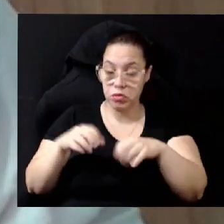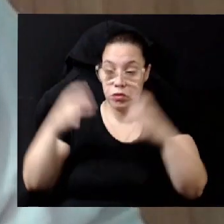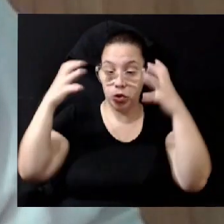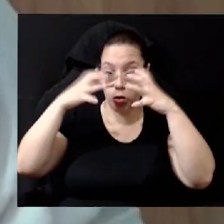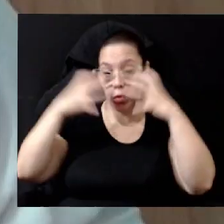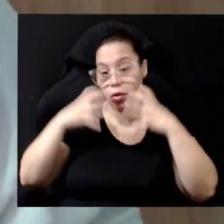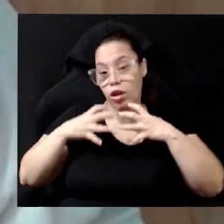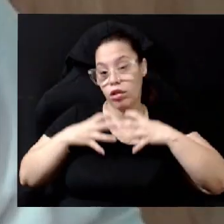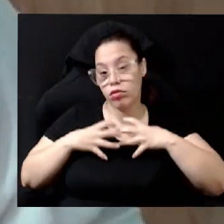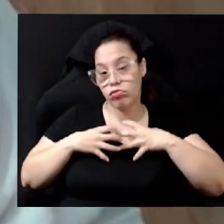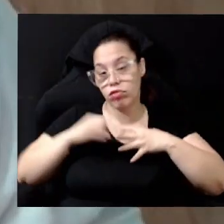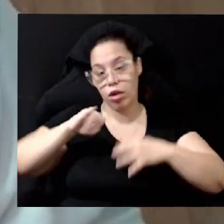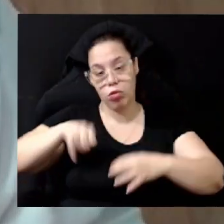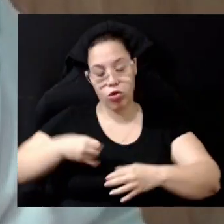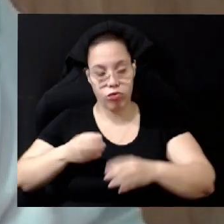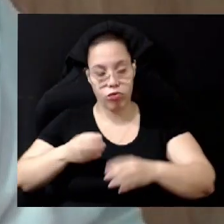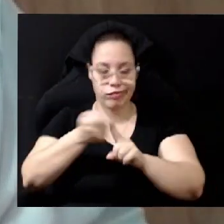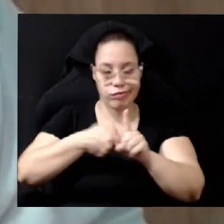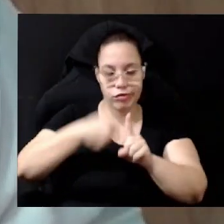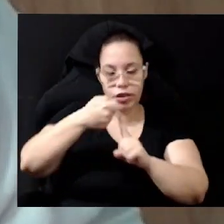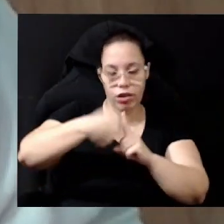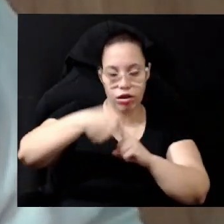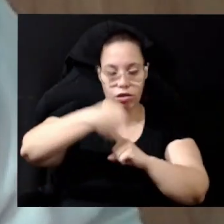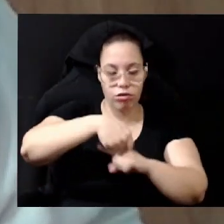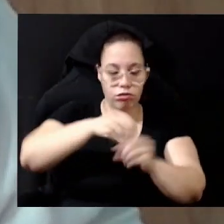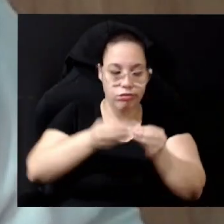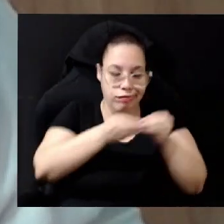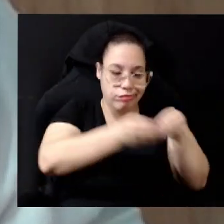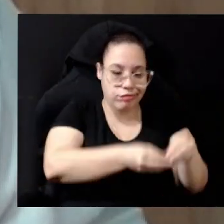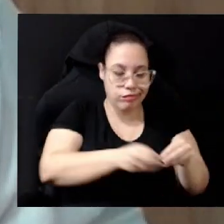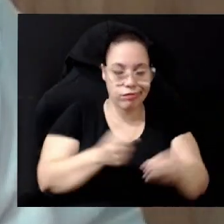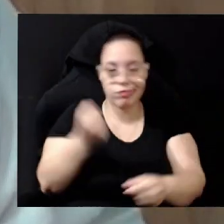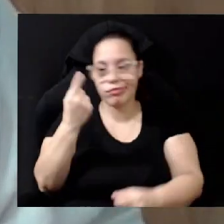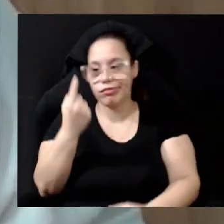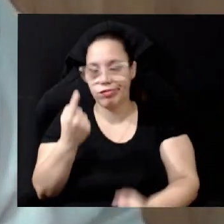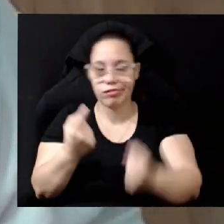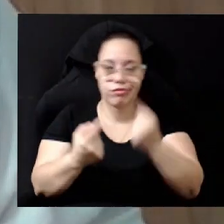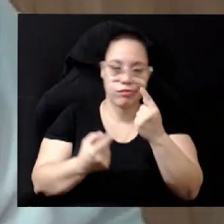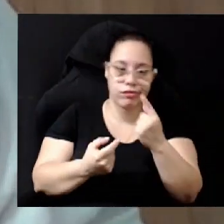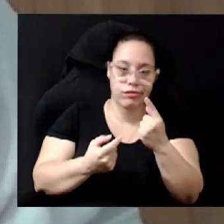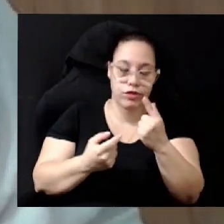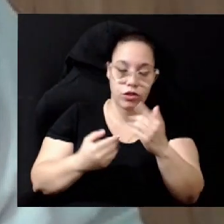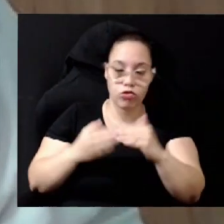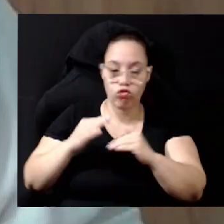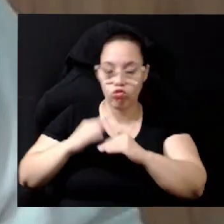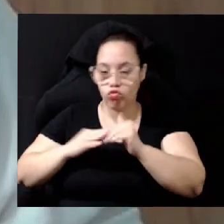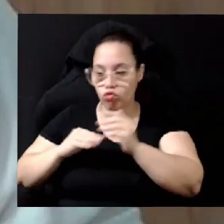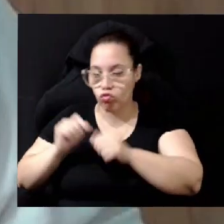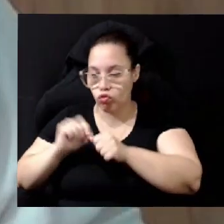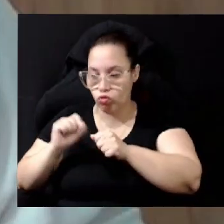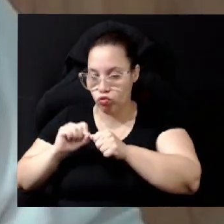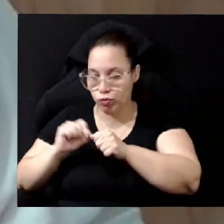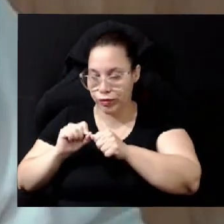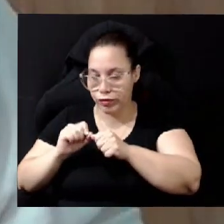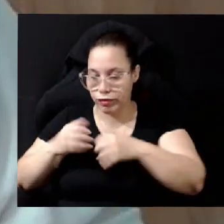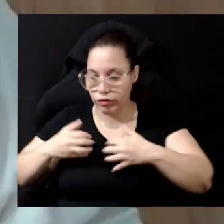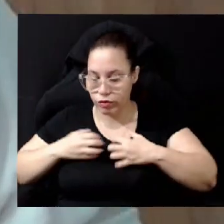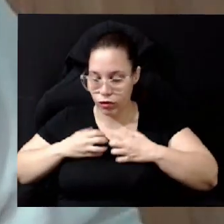dos alimentos e, vez ou outra, vazo poemas como